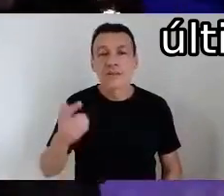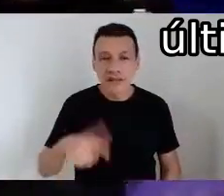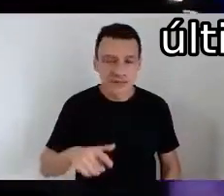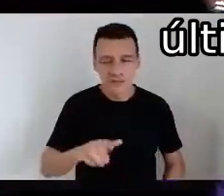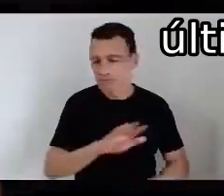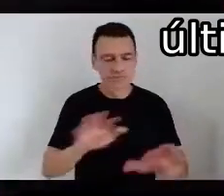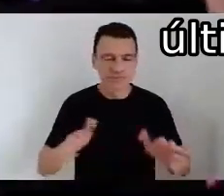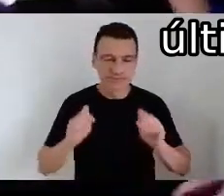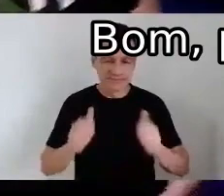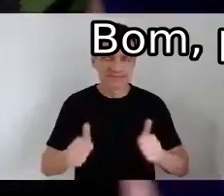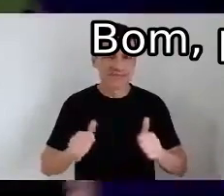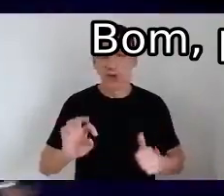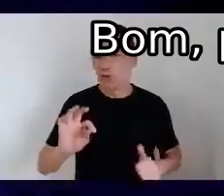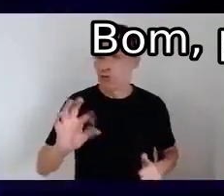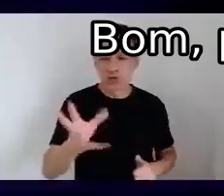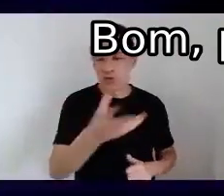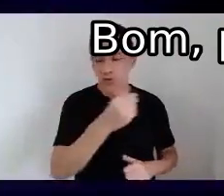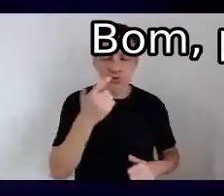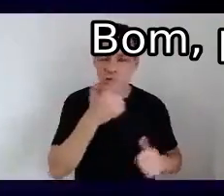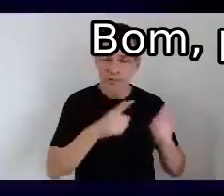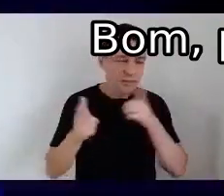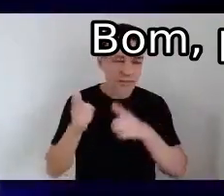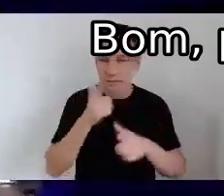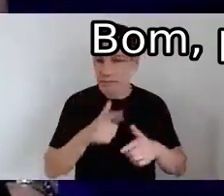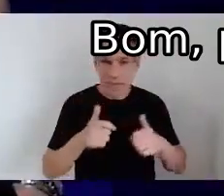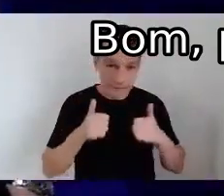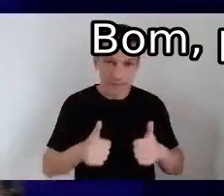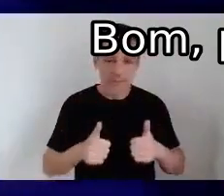agora acabamos. Bom, pessoal,